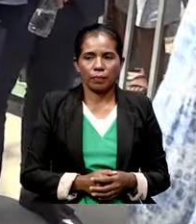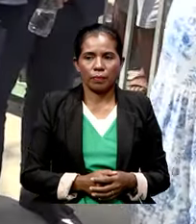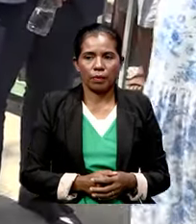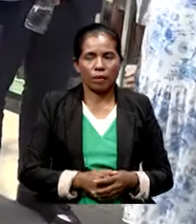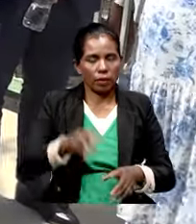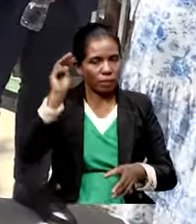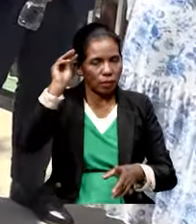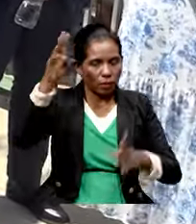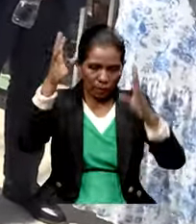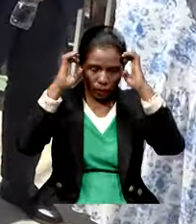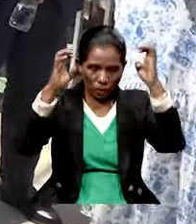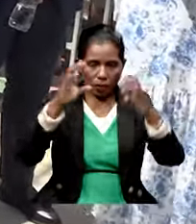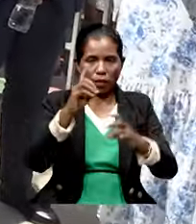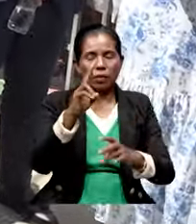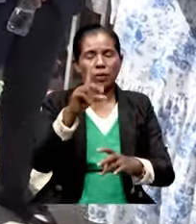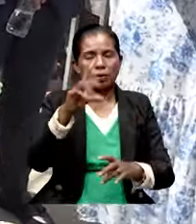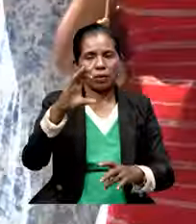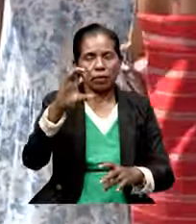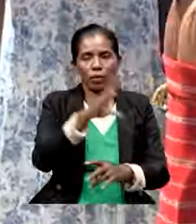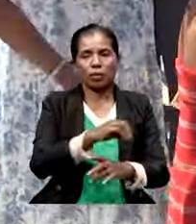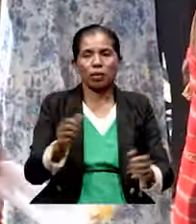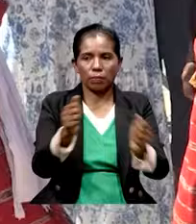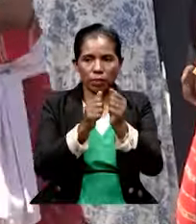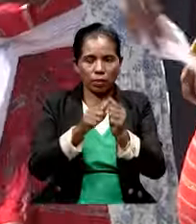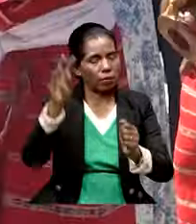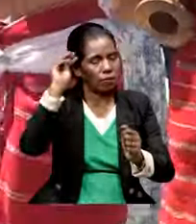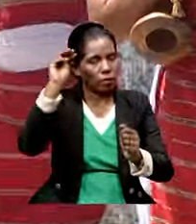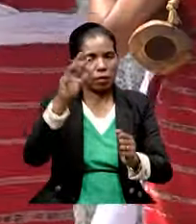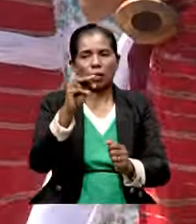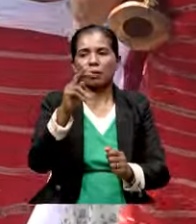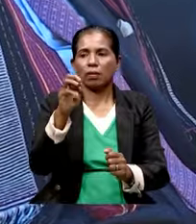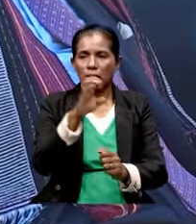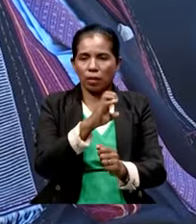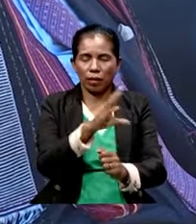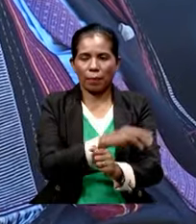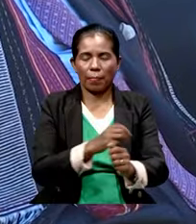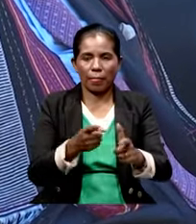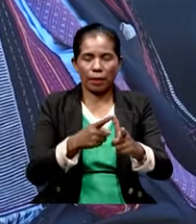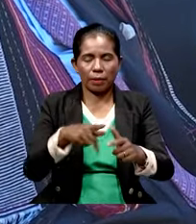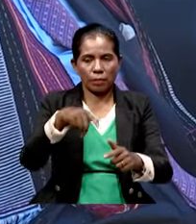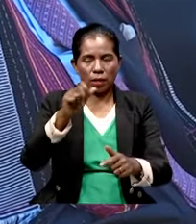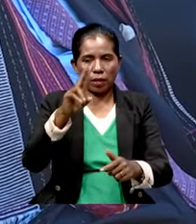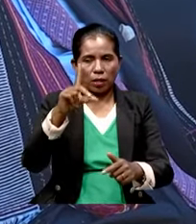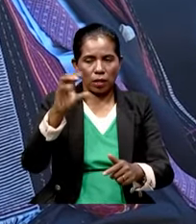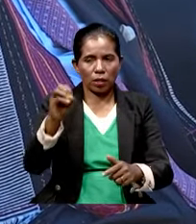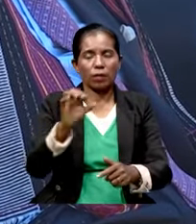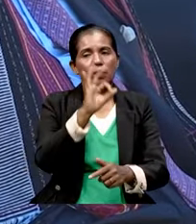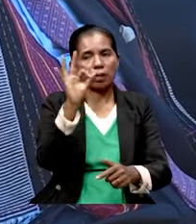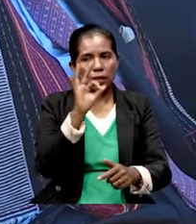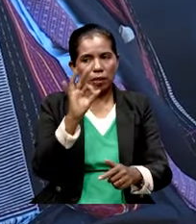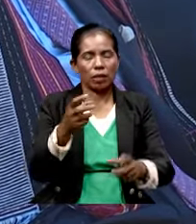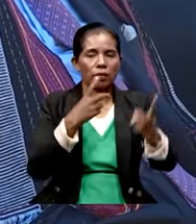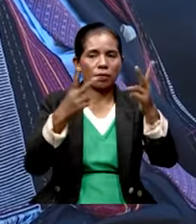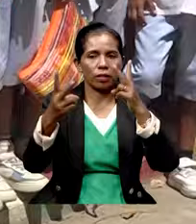Ministra da Educação Dulce de Jesus Soares acompanha o Ministro do Estado no Negócio Estrangeiro Portugal, Paulo Rangel, sexta-feira,